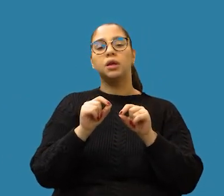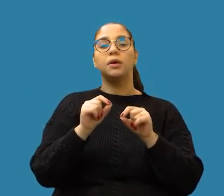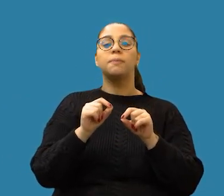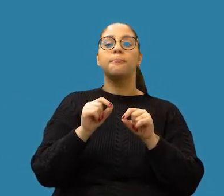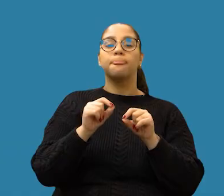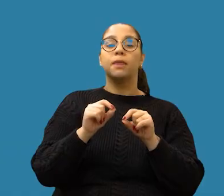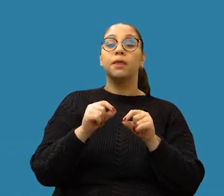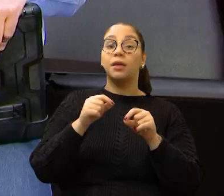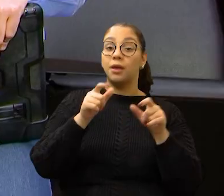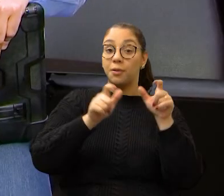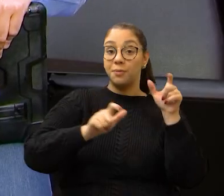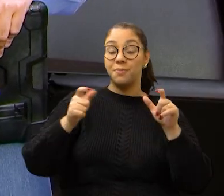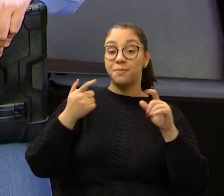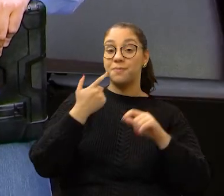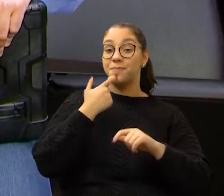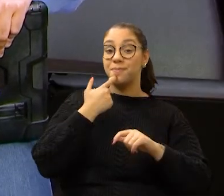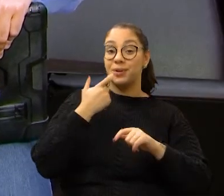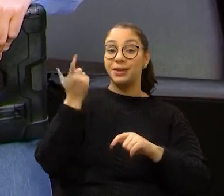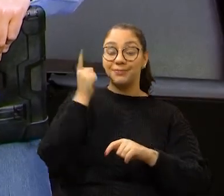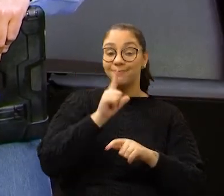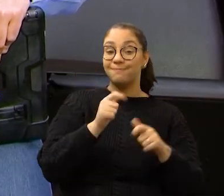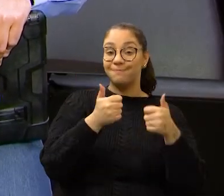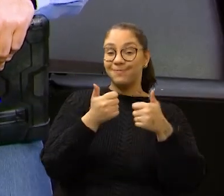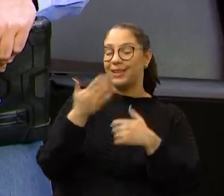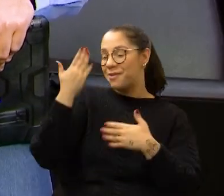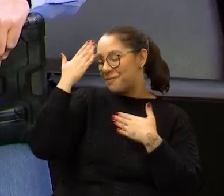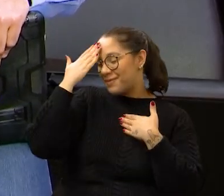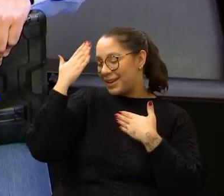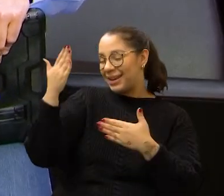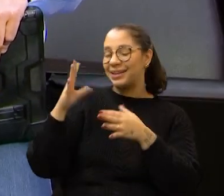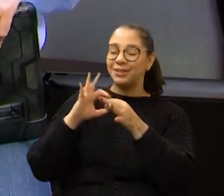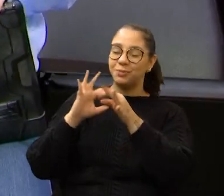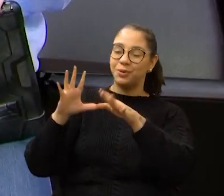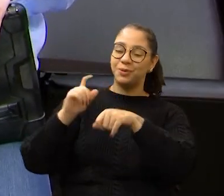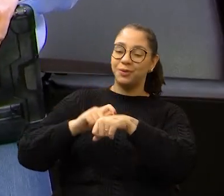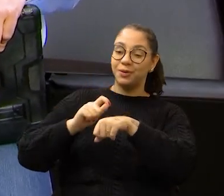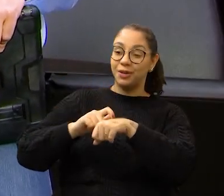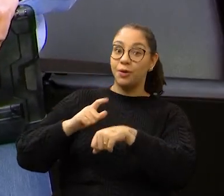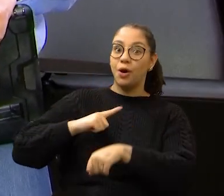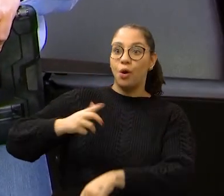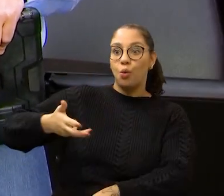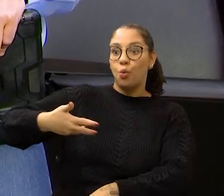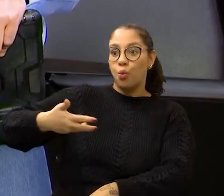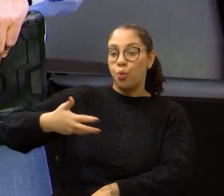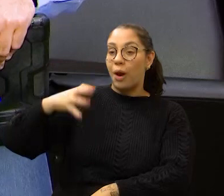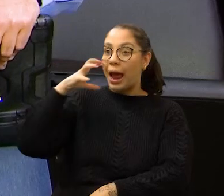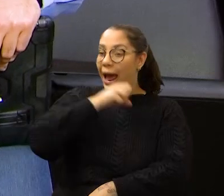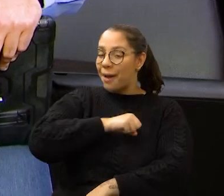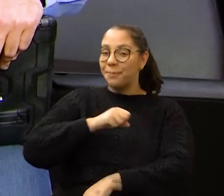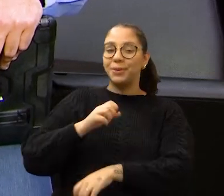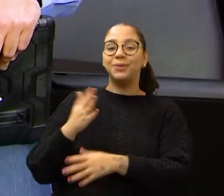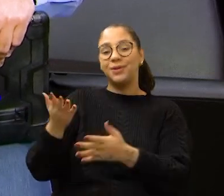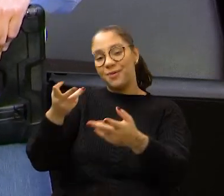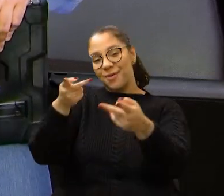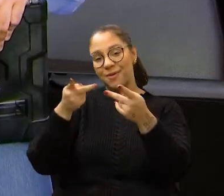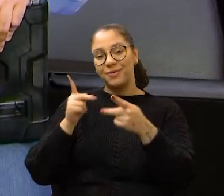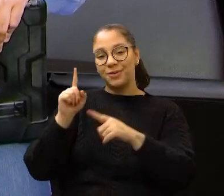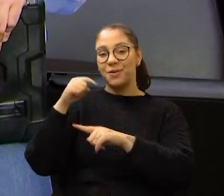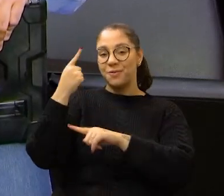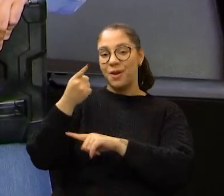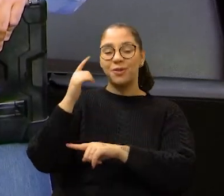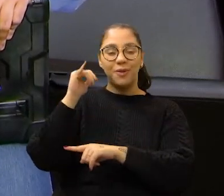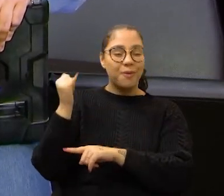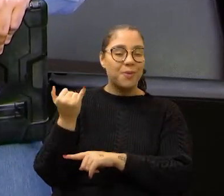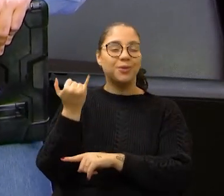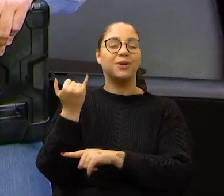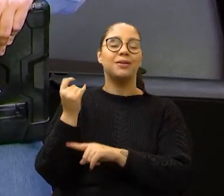município de Campinas seja atendido. Vereador Fernando Mendes, muito obrigado pela disponibilidade do seu tempo. Passou muito rápido, então já faço o